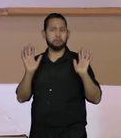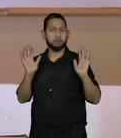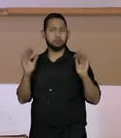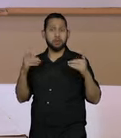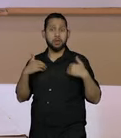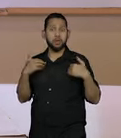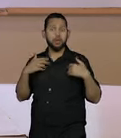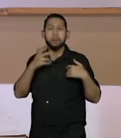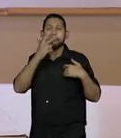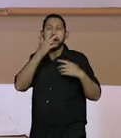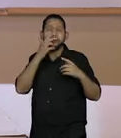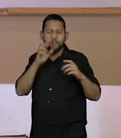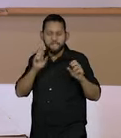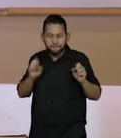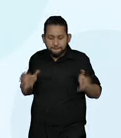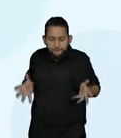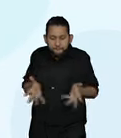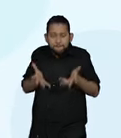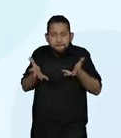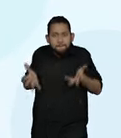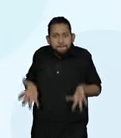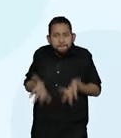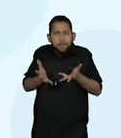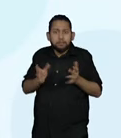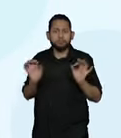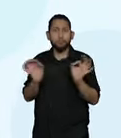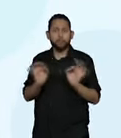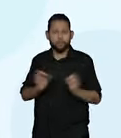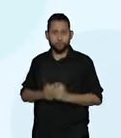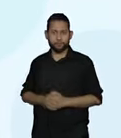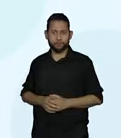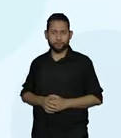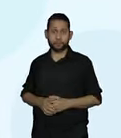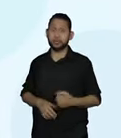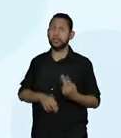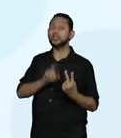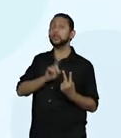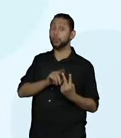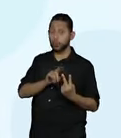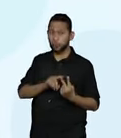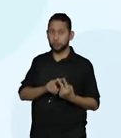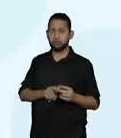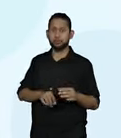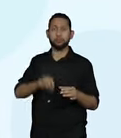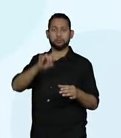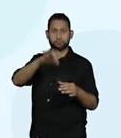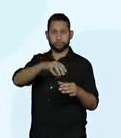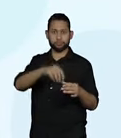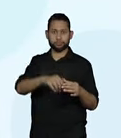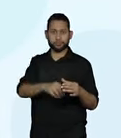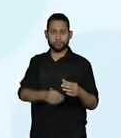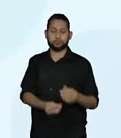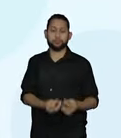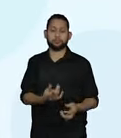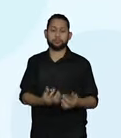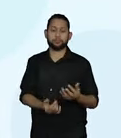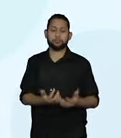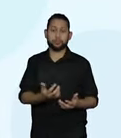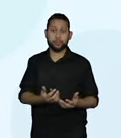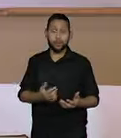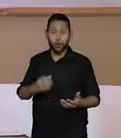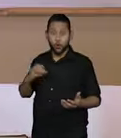eu forçar. No segundo experimento, ao adicionar no tubo